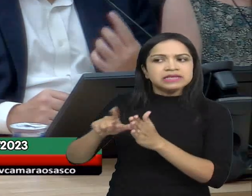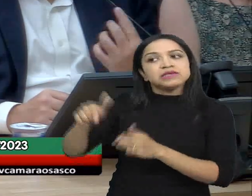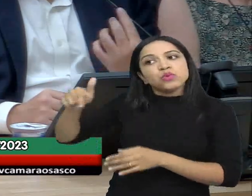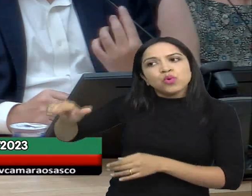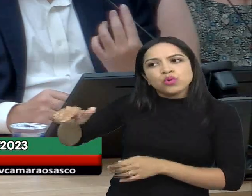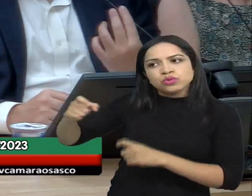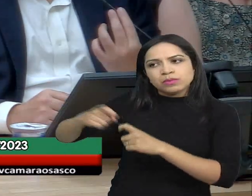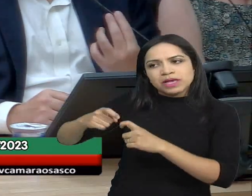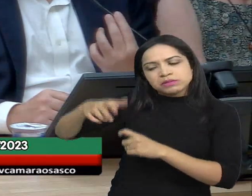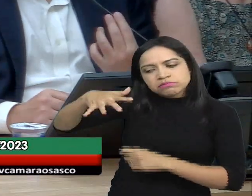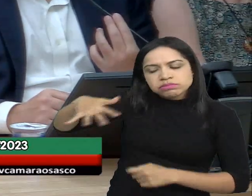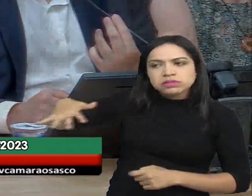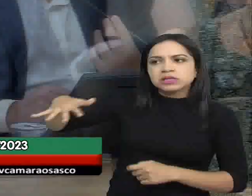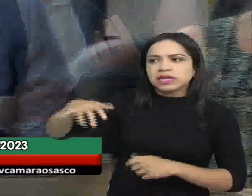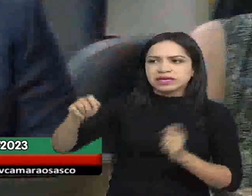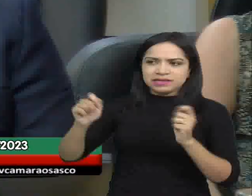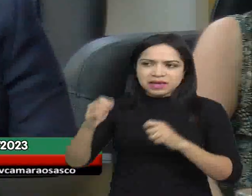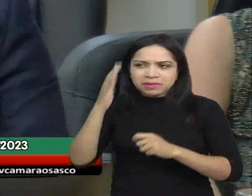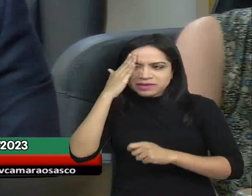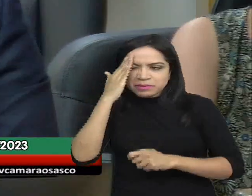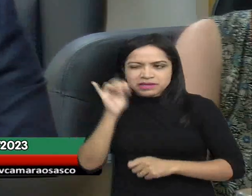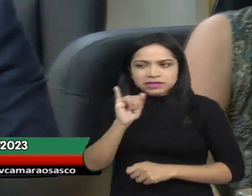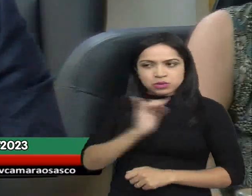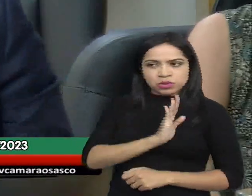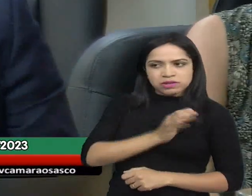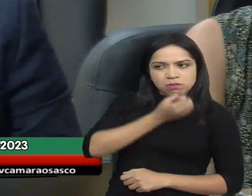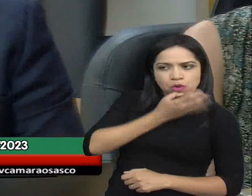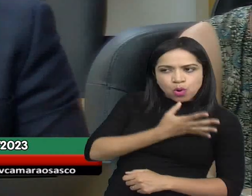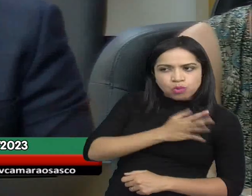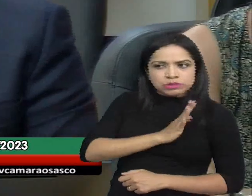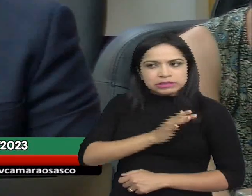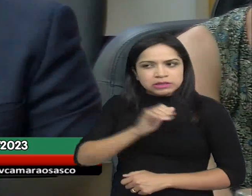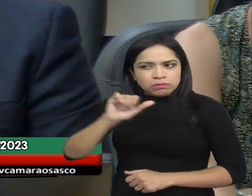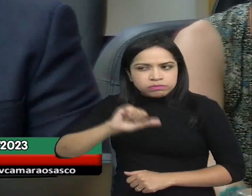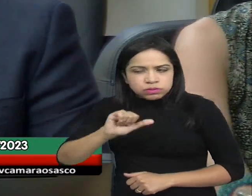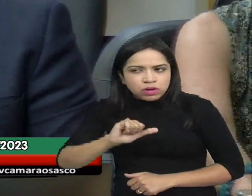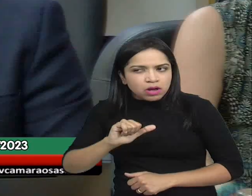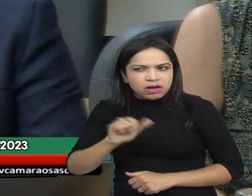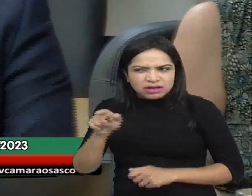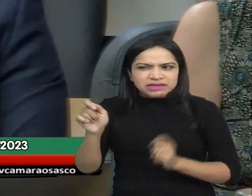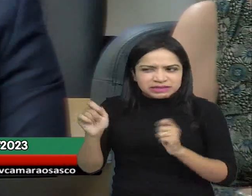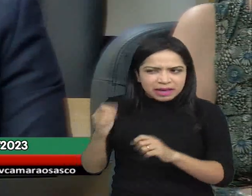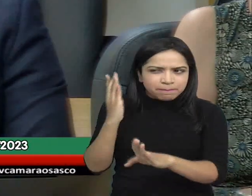anda o coraçãozinho dessa pessoa? Deve, né? Eu acho que